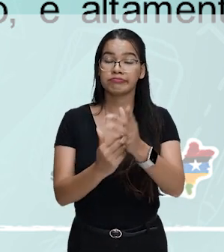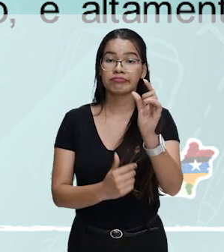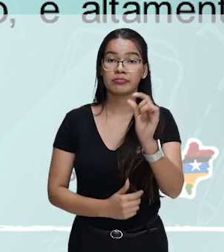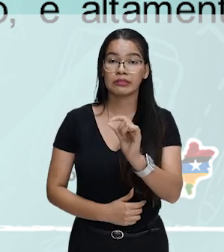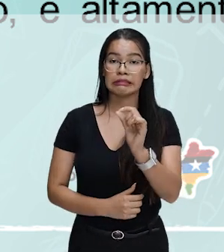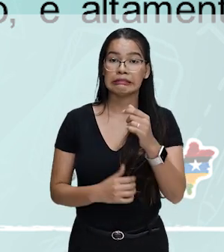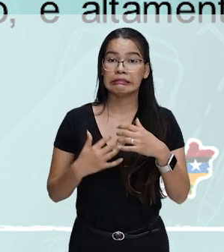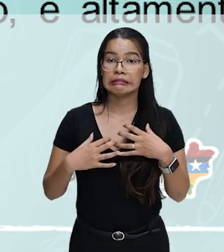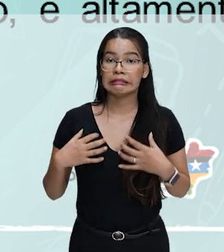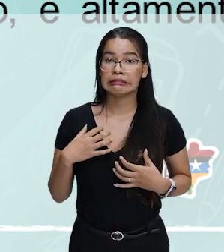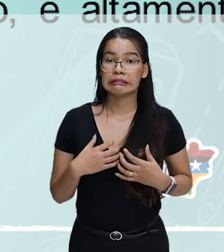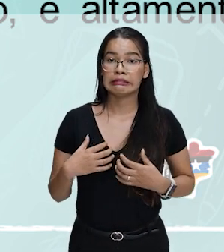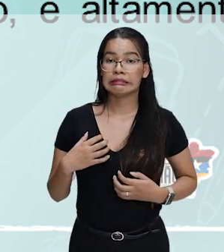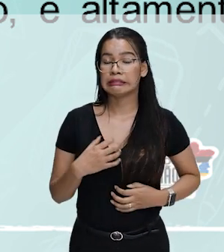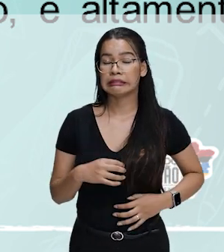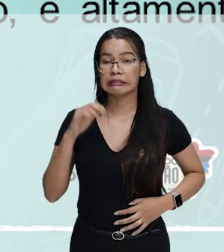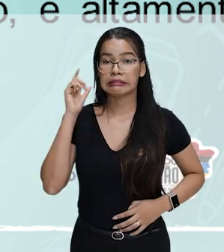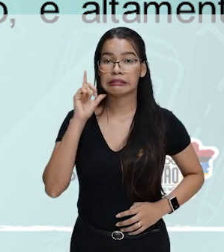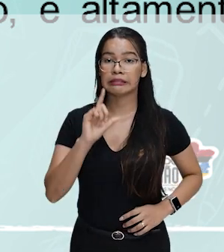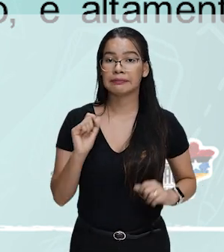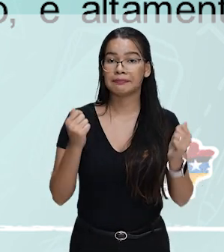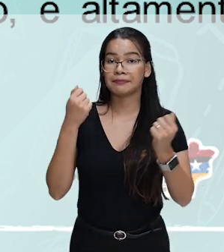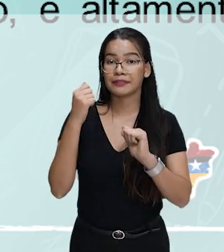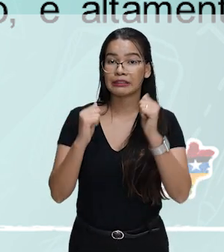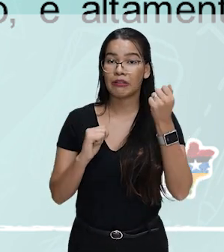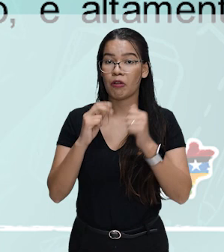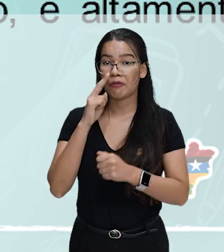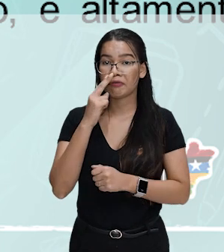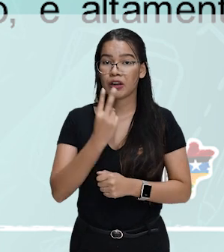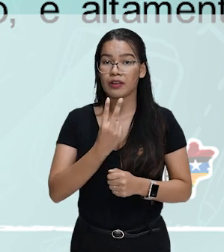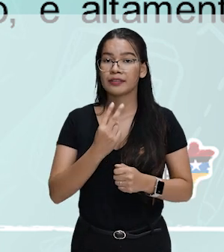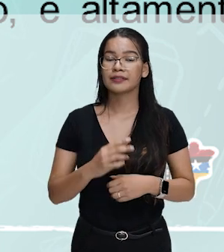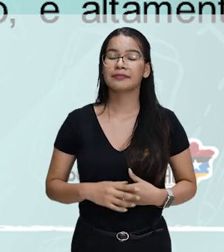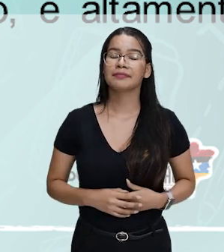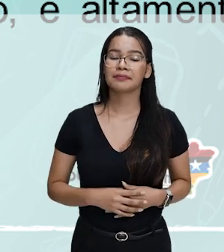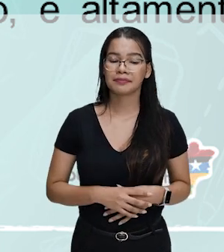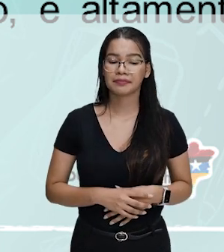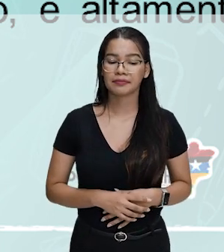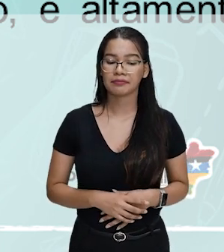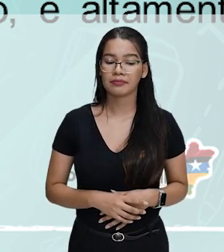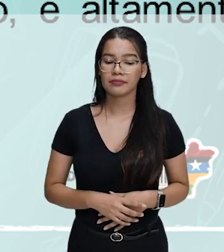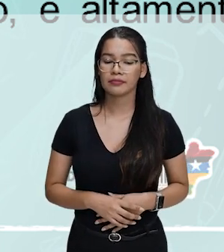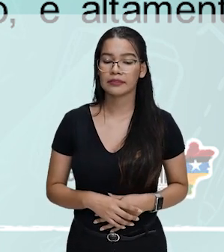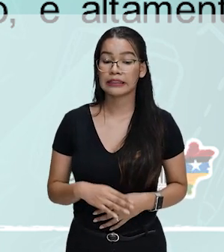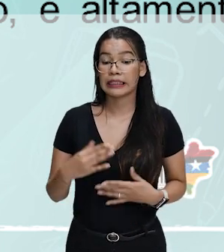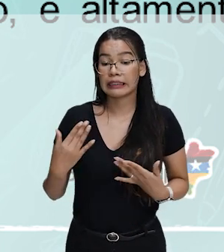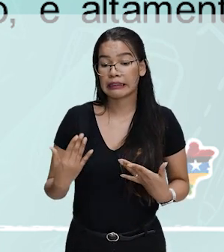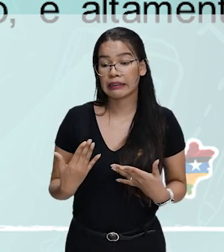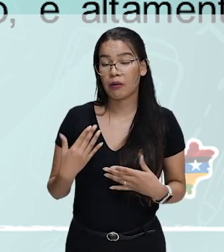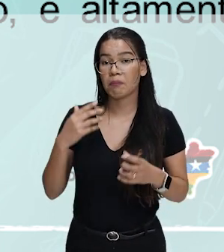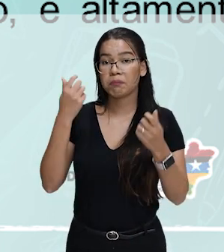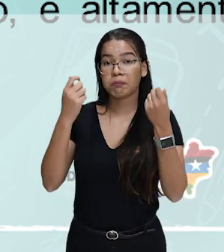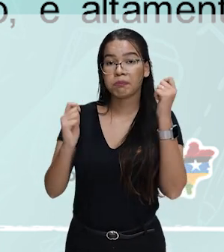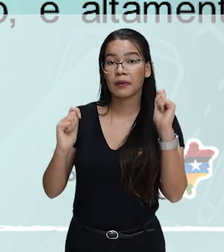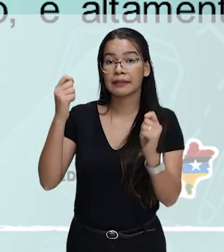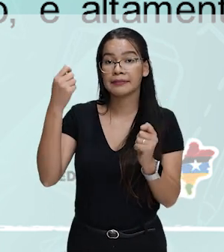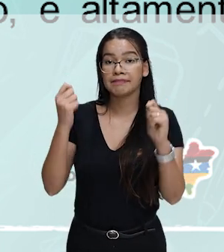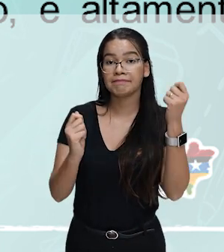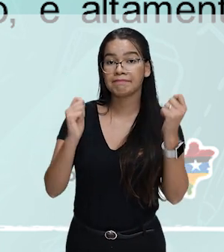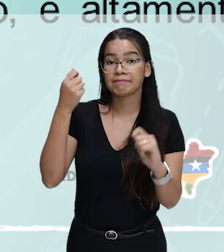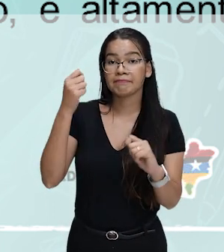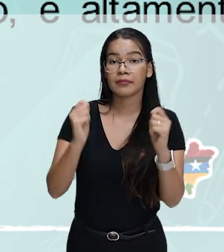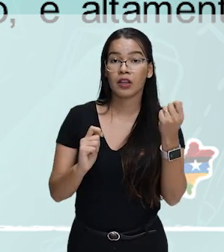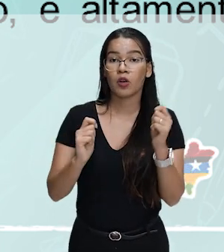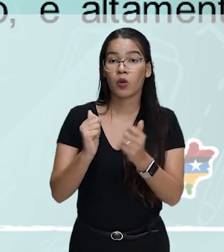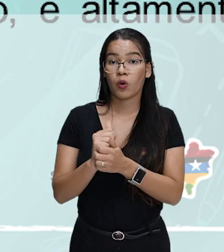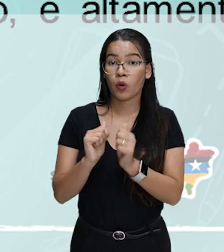aumentar a capacidade física, fatores que, somados, reduzem as chances de infarto. Exercitar-se, nesses casos,